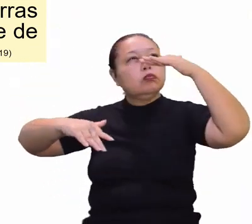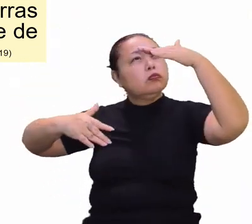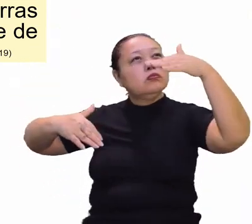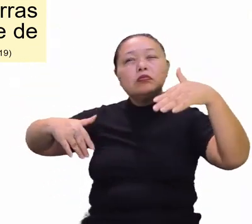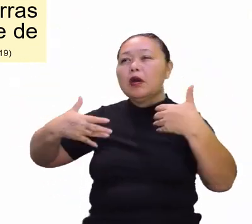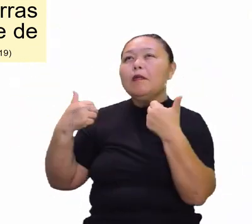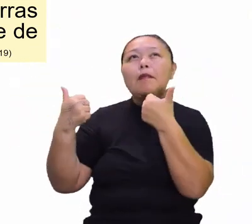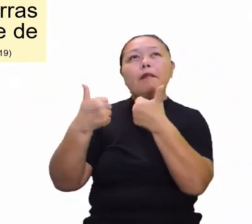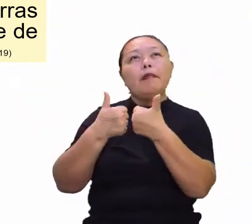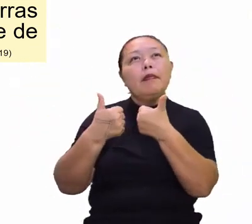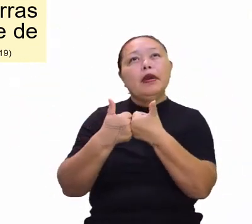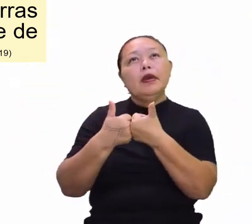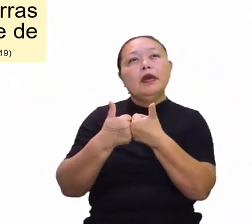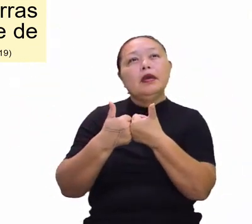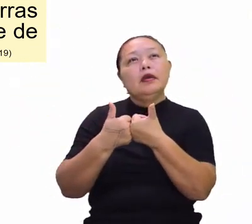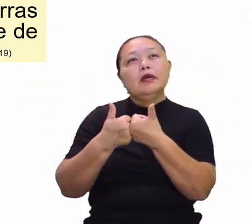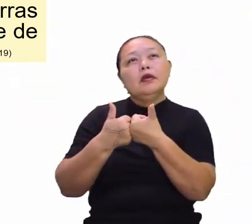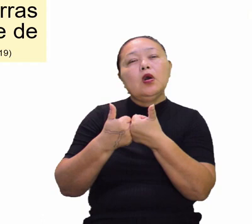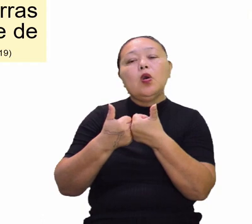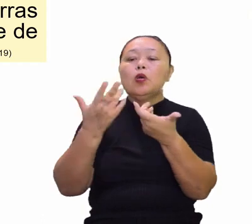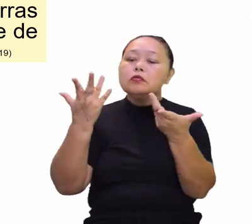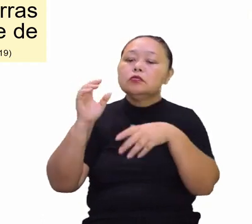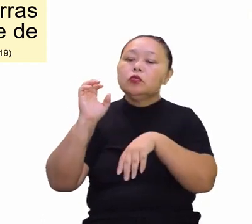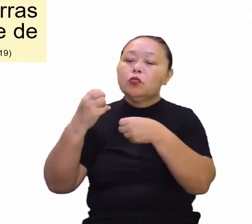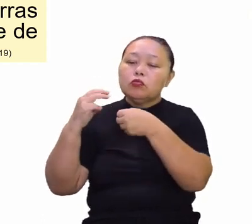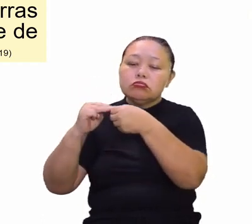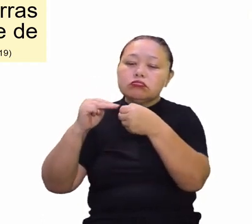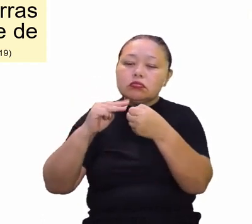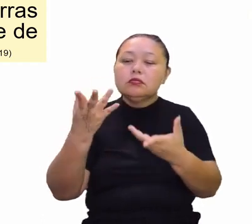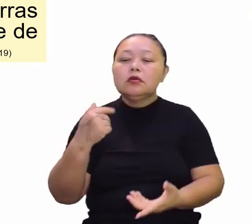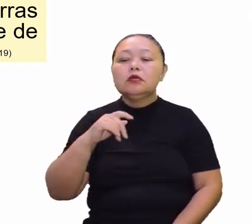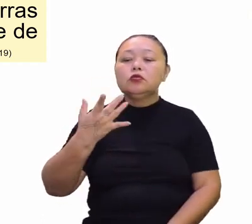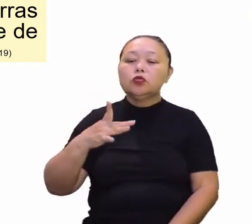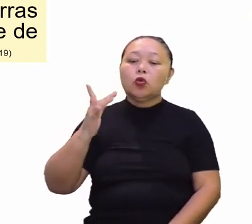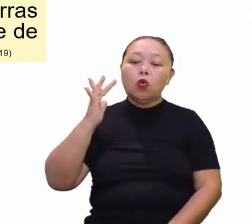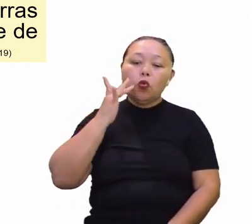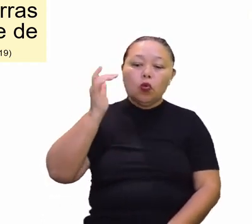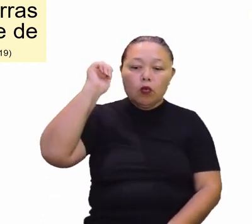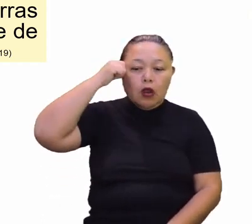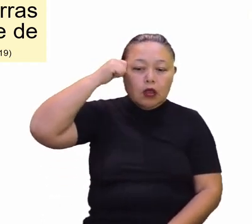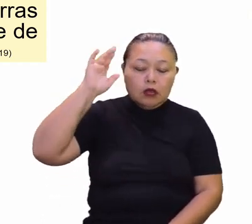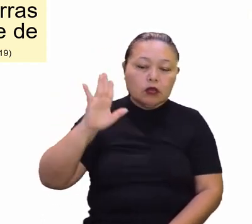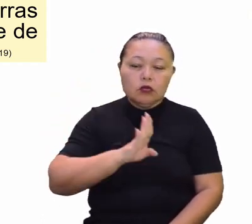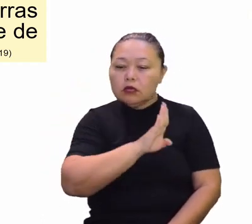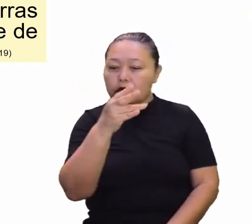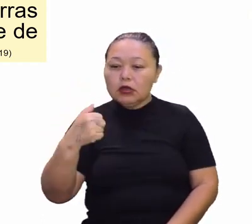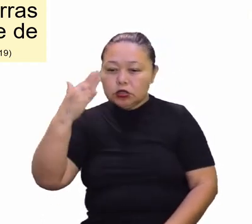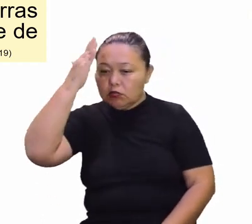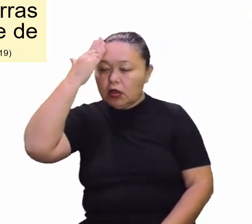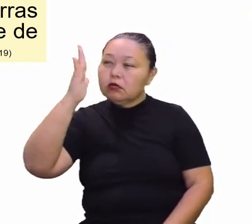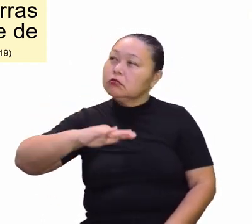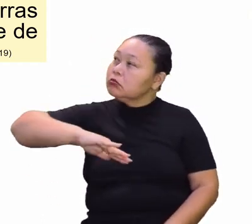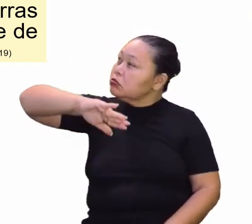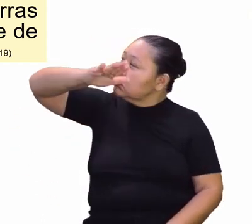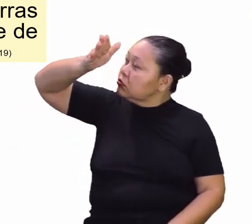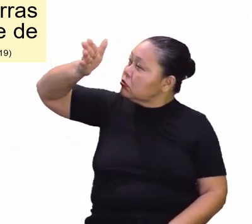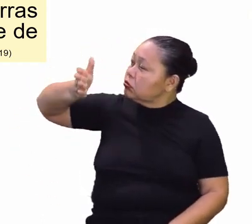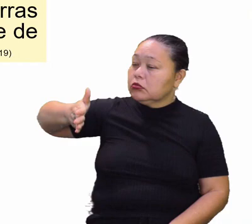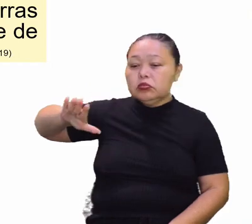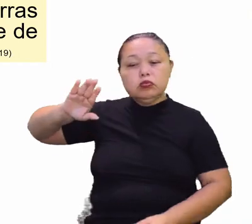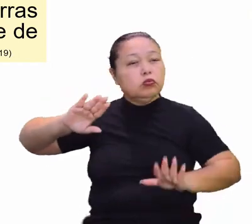perto de Ouro Preto, indo para ali para Paraná. Então, essas elevações que se trata